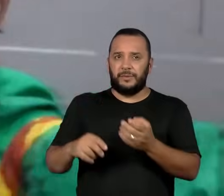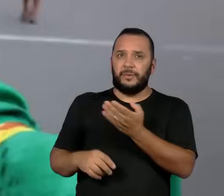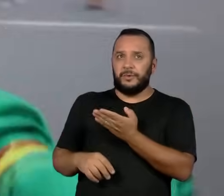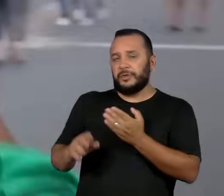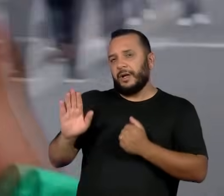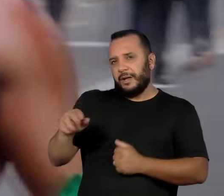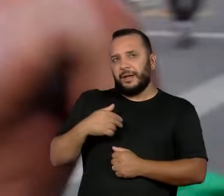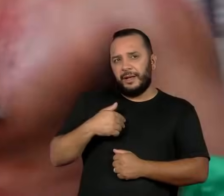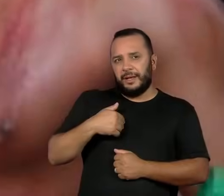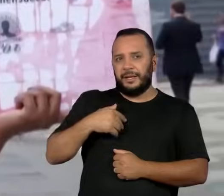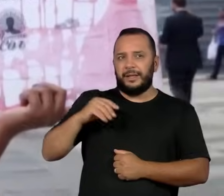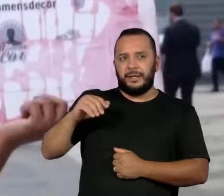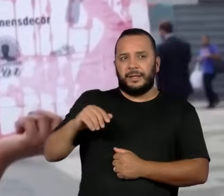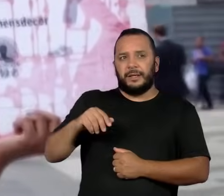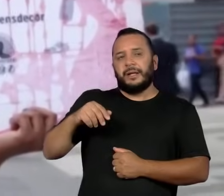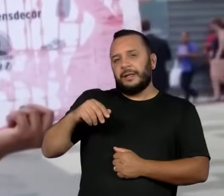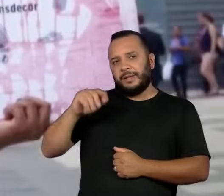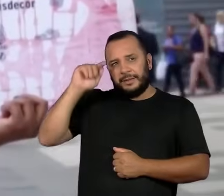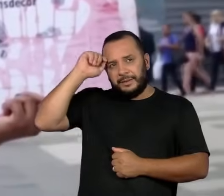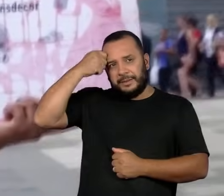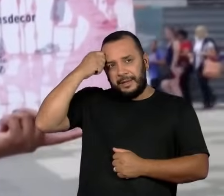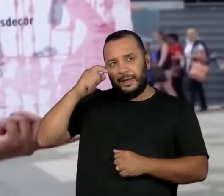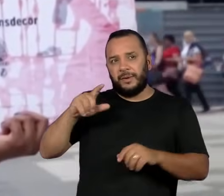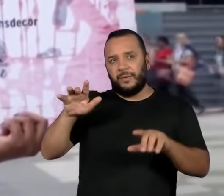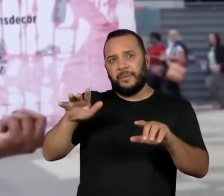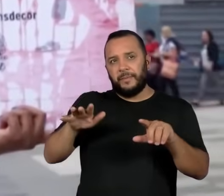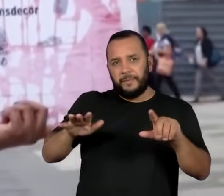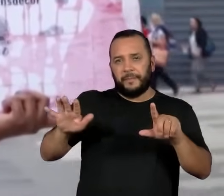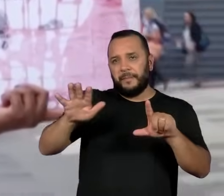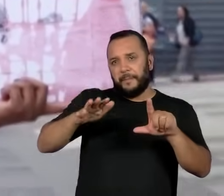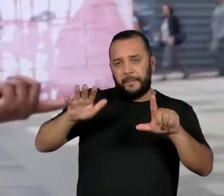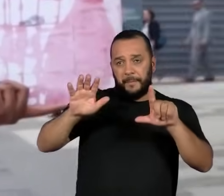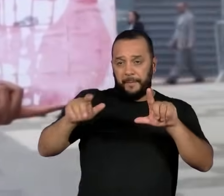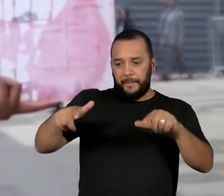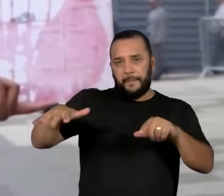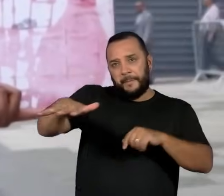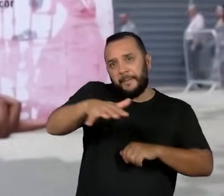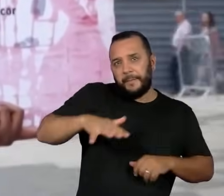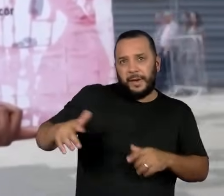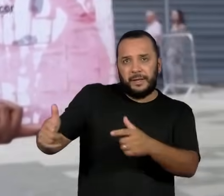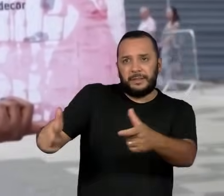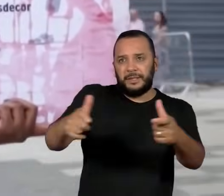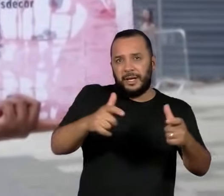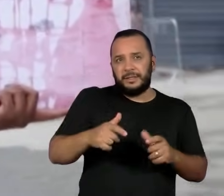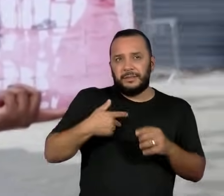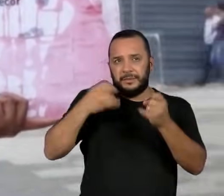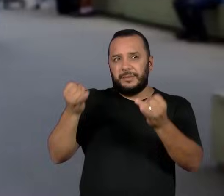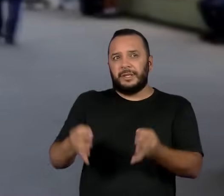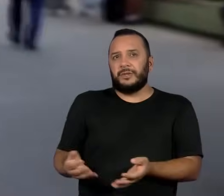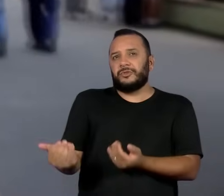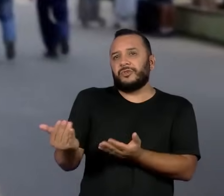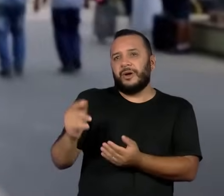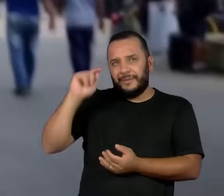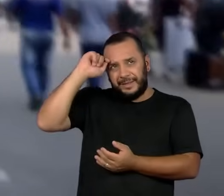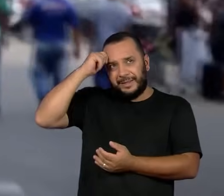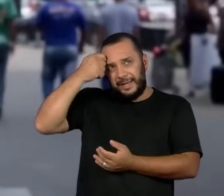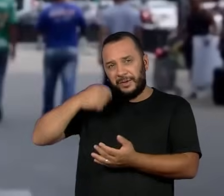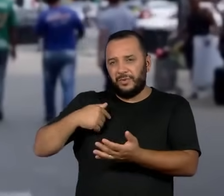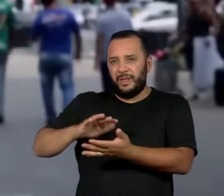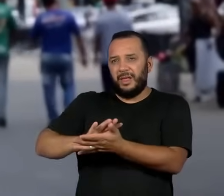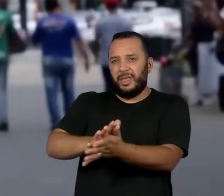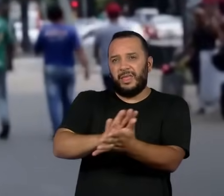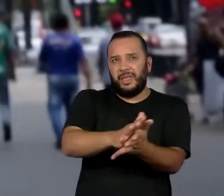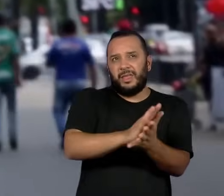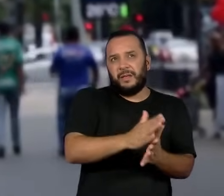Paisagens, é um documentário longa-metragem, onde nós estamos falando de um tema muito delicado para a gente, que é o genocídio da juventude negra. E aí eu